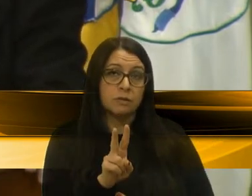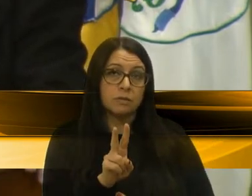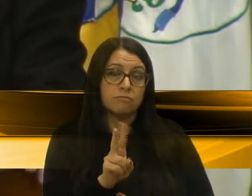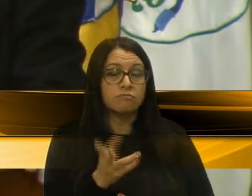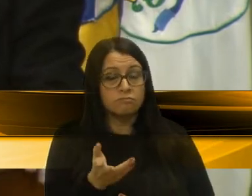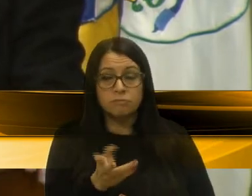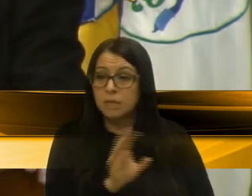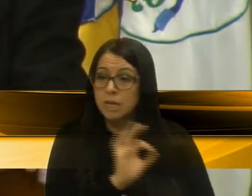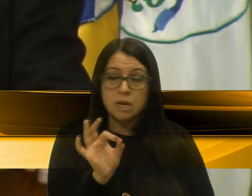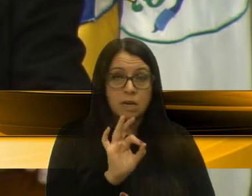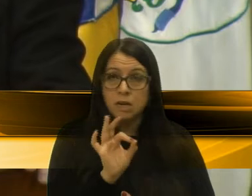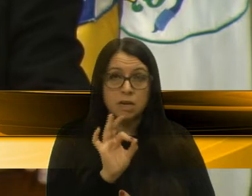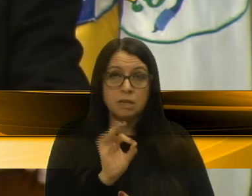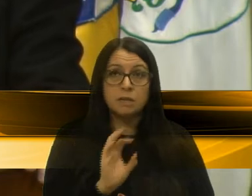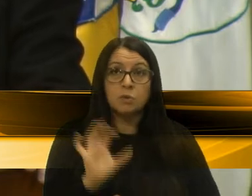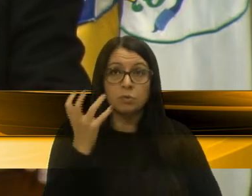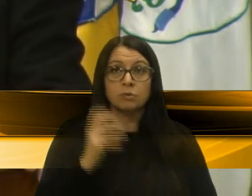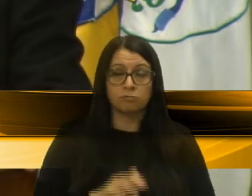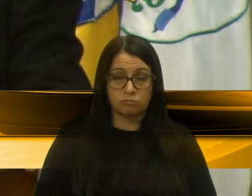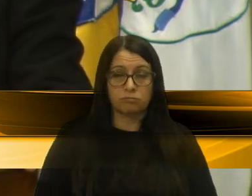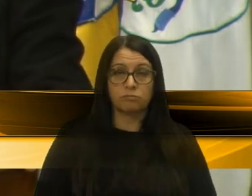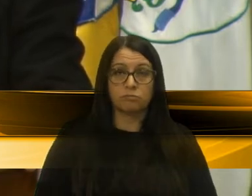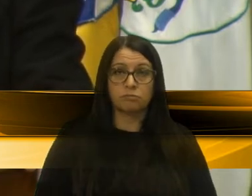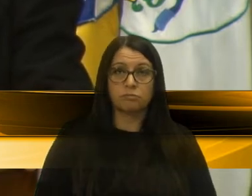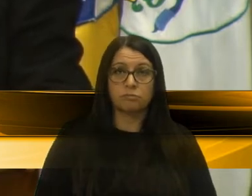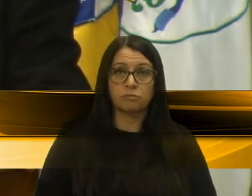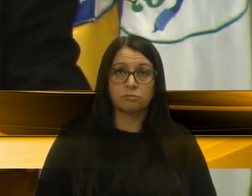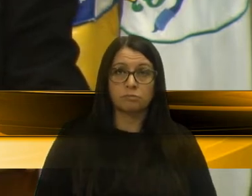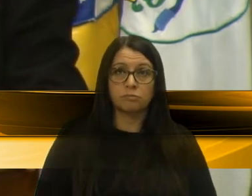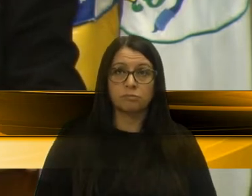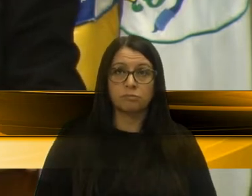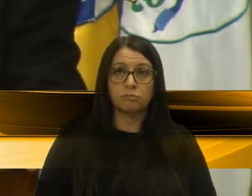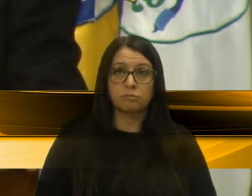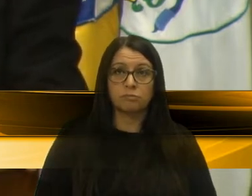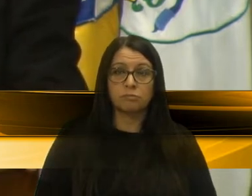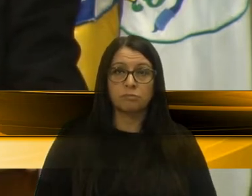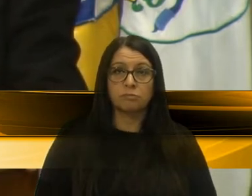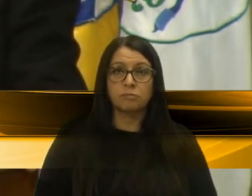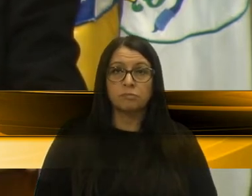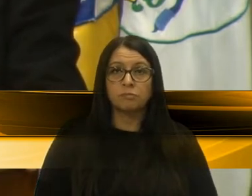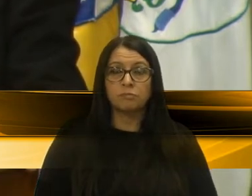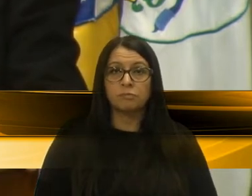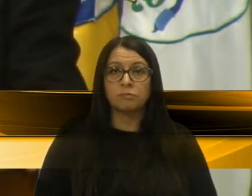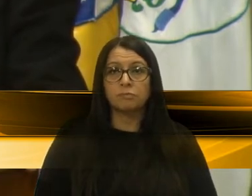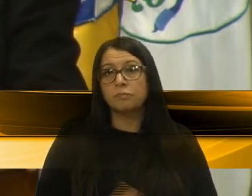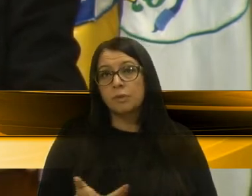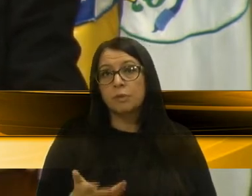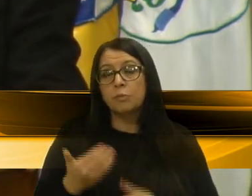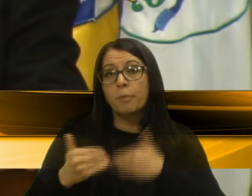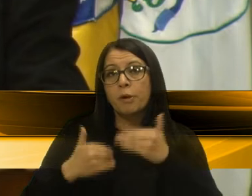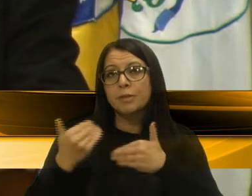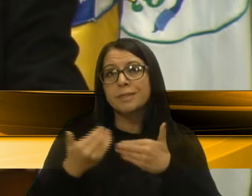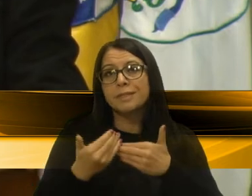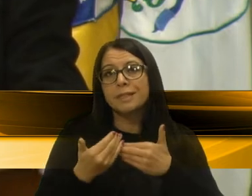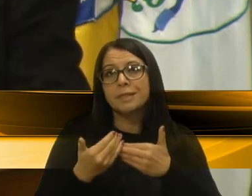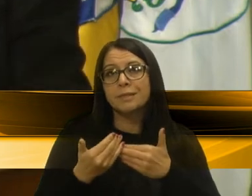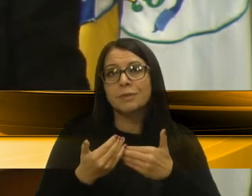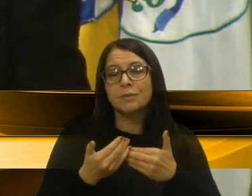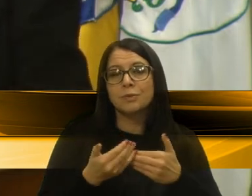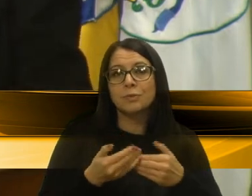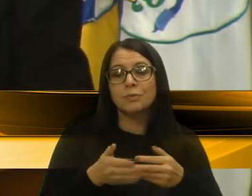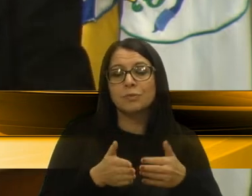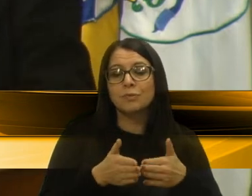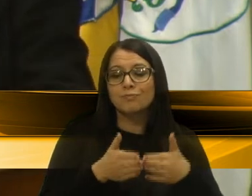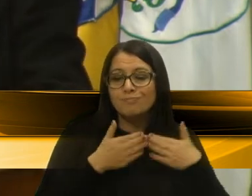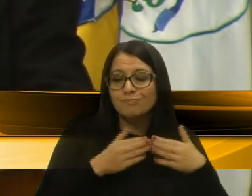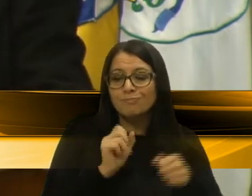efetivamente nada disso aconteceu. Estamos literalmente num processo recessivo a